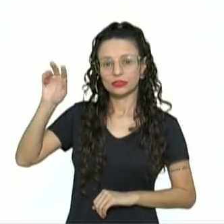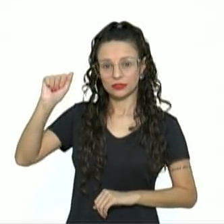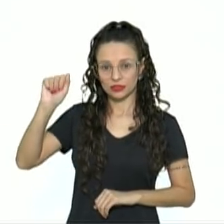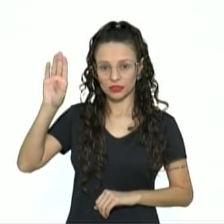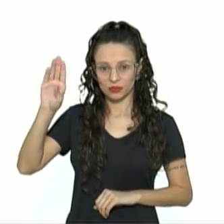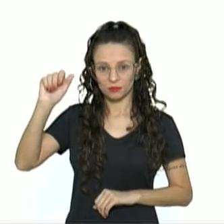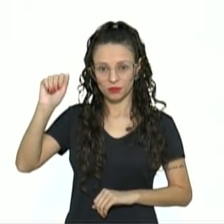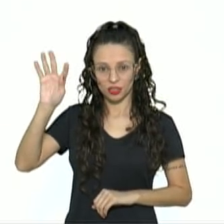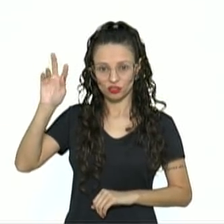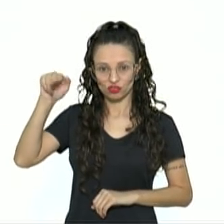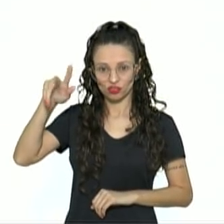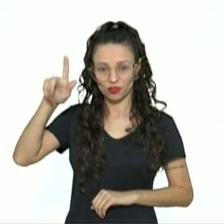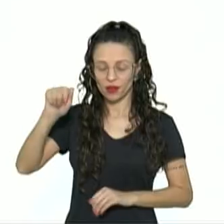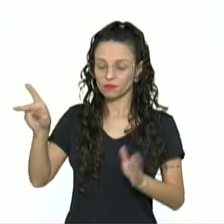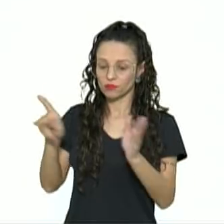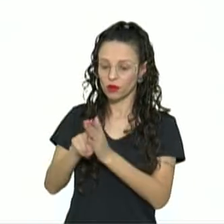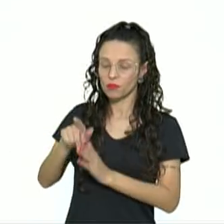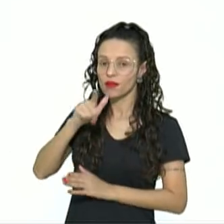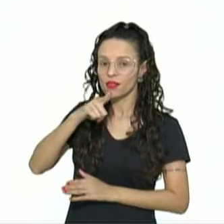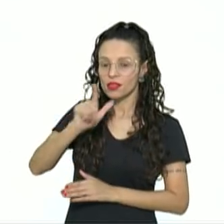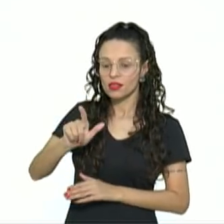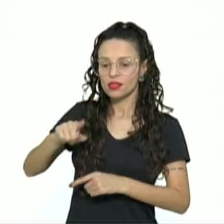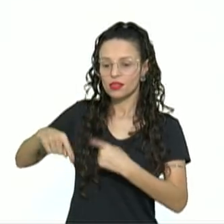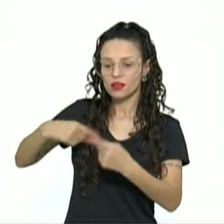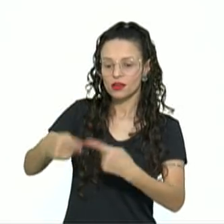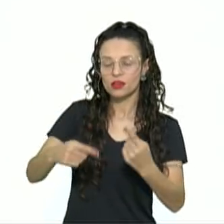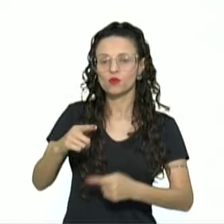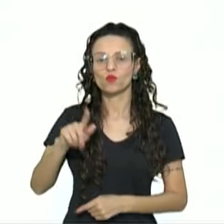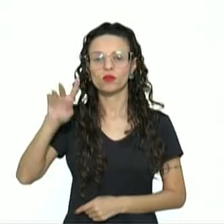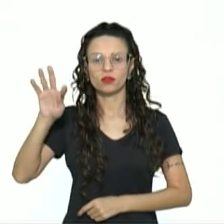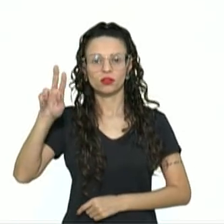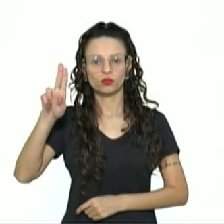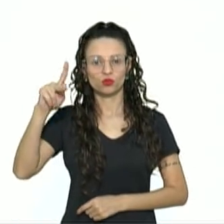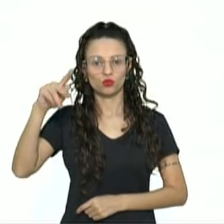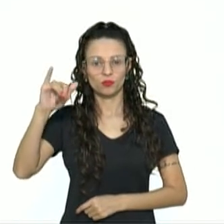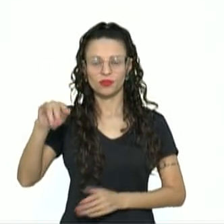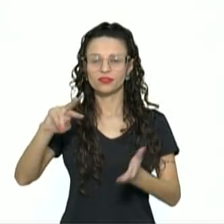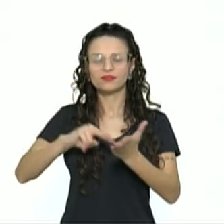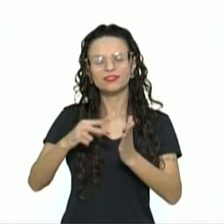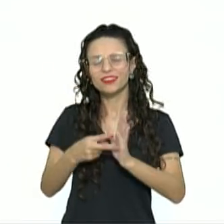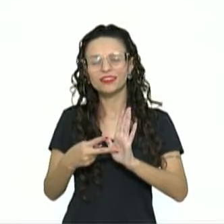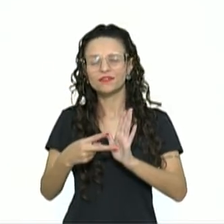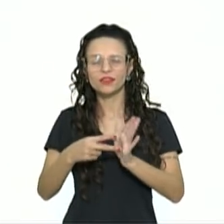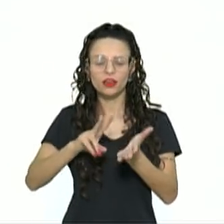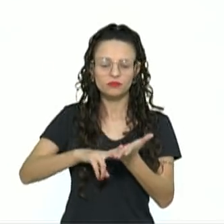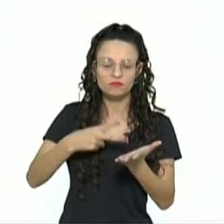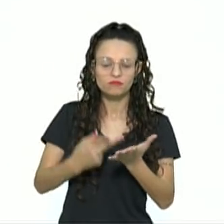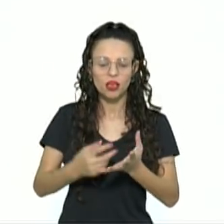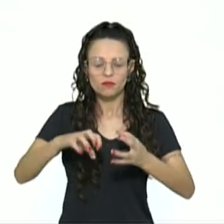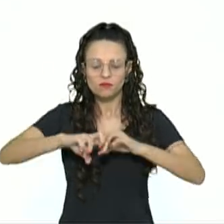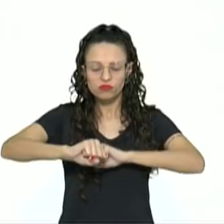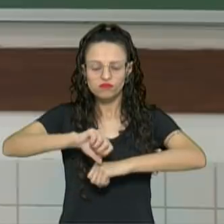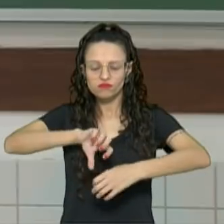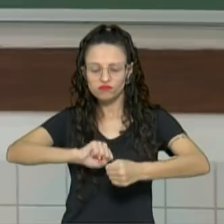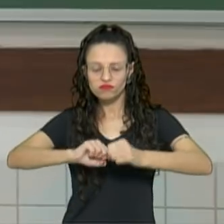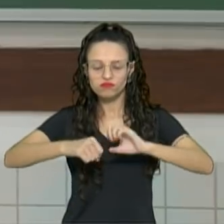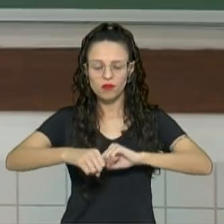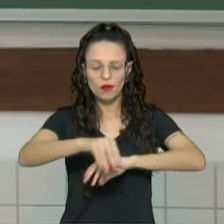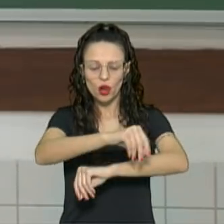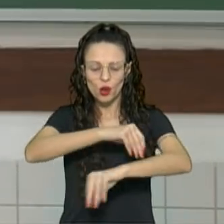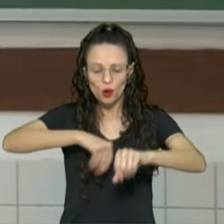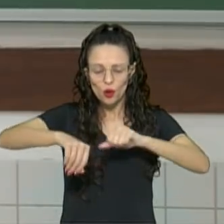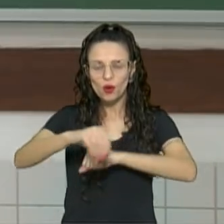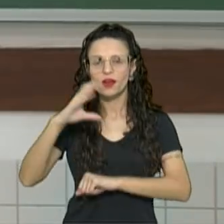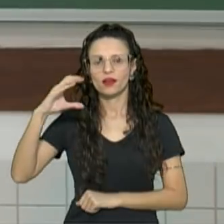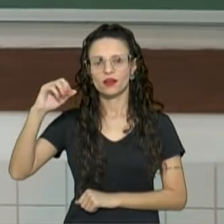do termo tupi, tabatinga, que significa barreira branca, barro branco com cal, né? Então, vocês imaginem